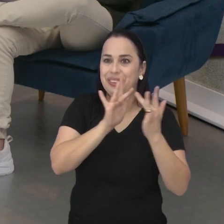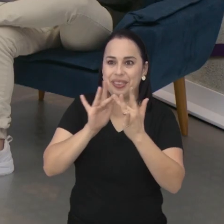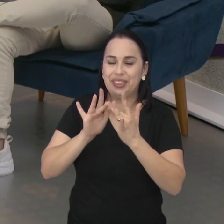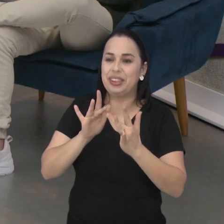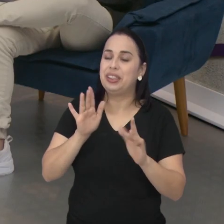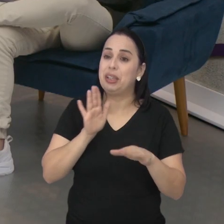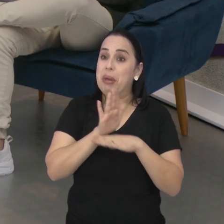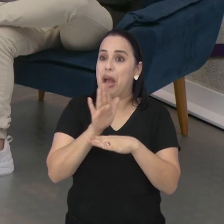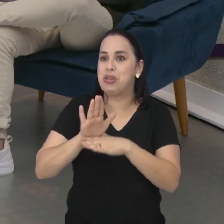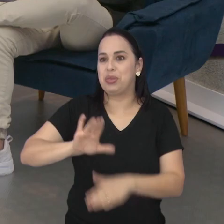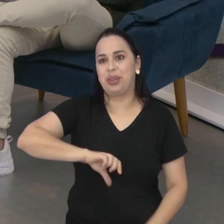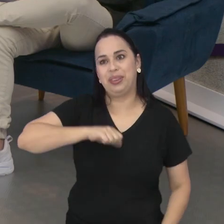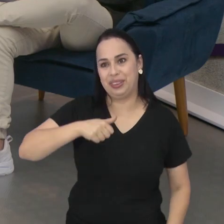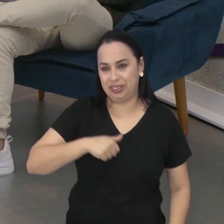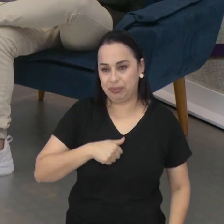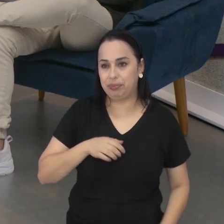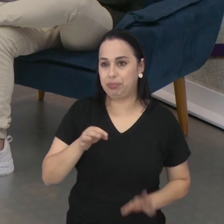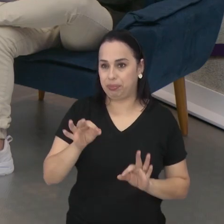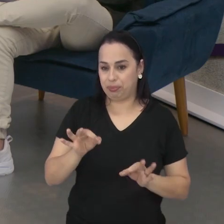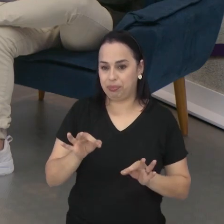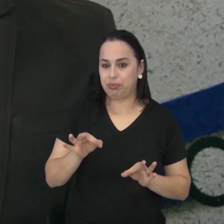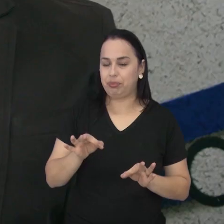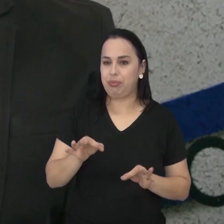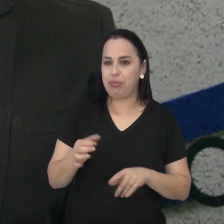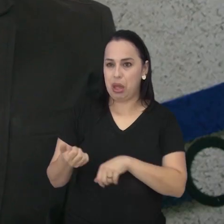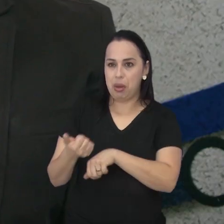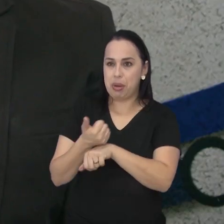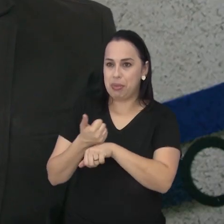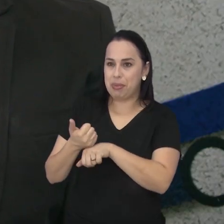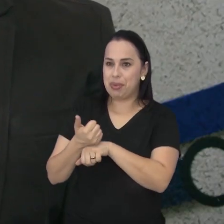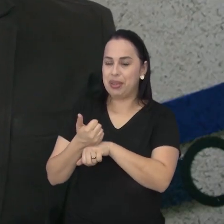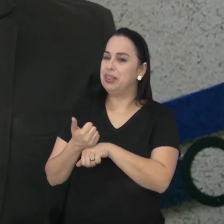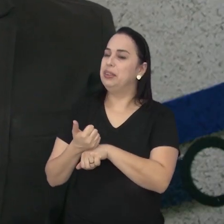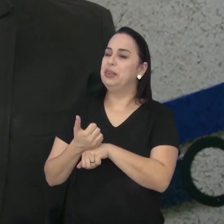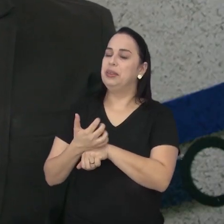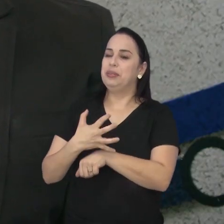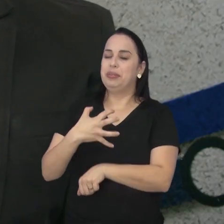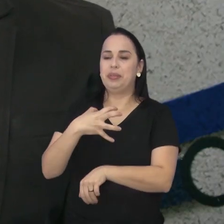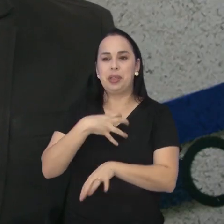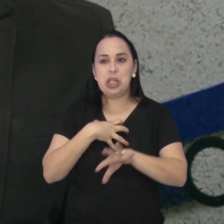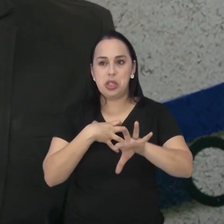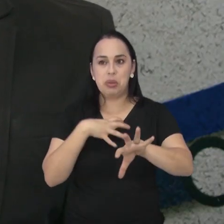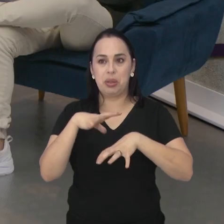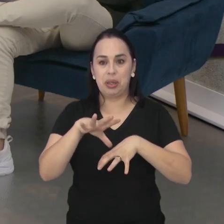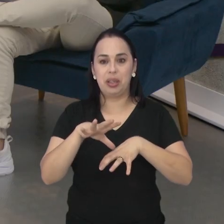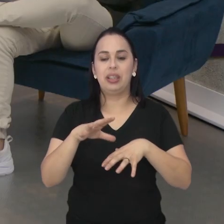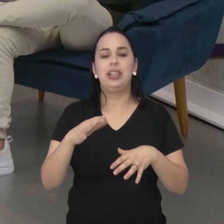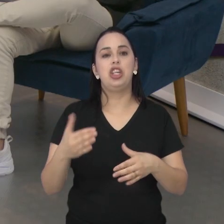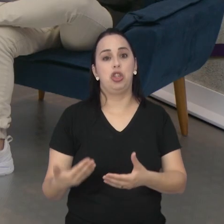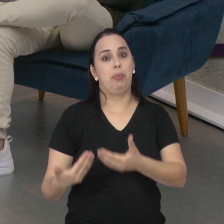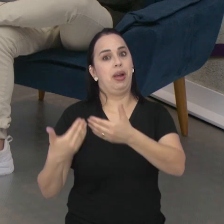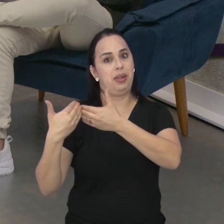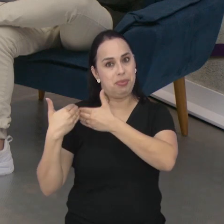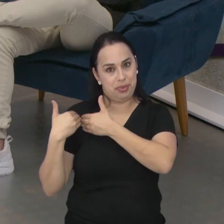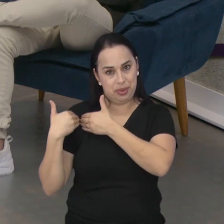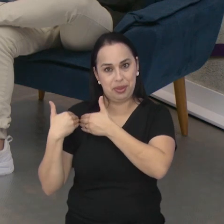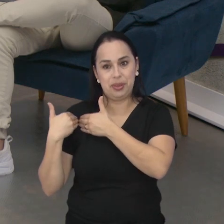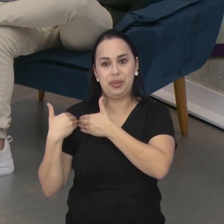Mexe diretamente com a autoestima da pessoa, né? Acaba que é uma profissão bem humana também, né? E de uma grande